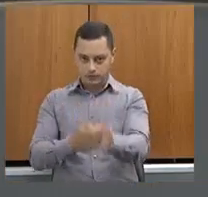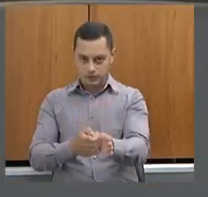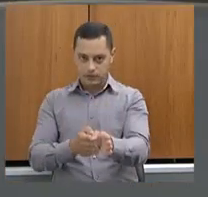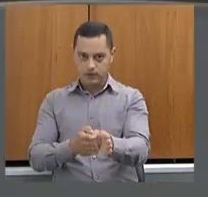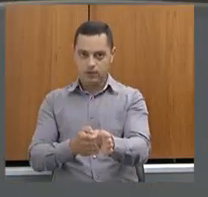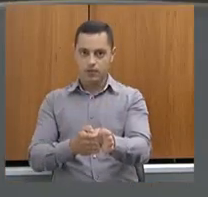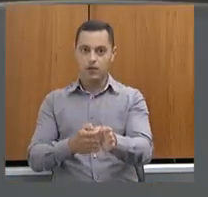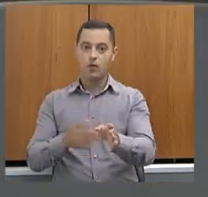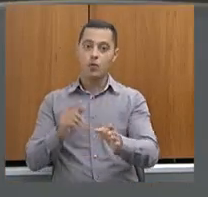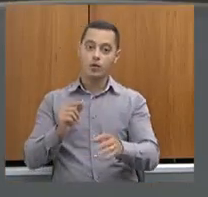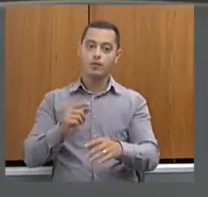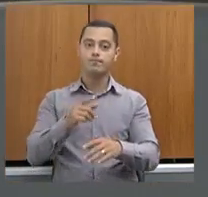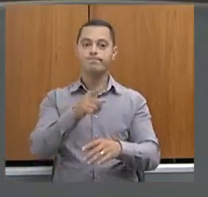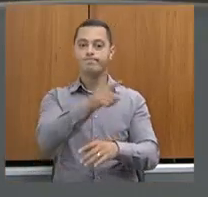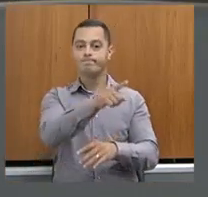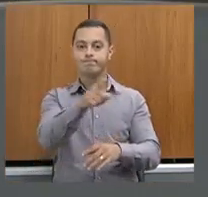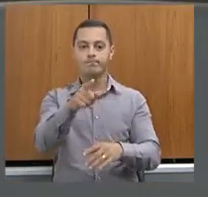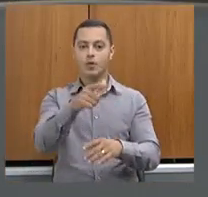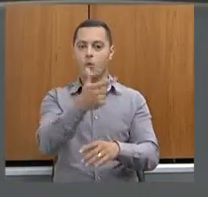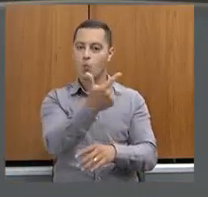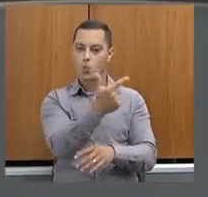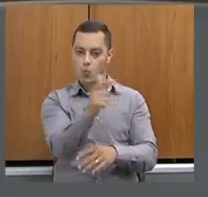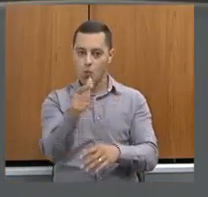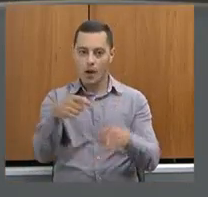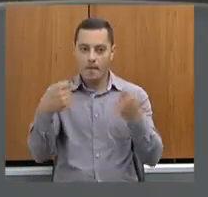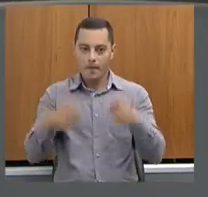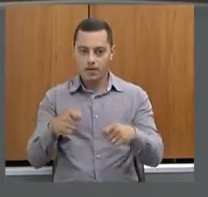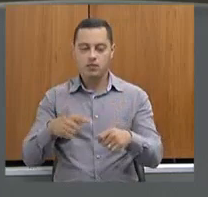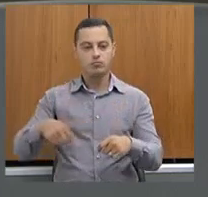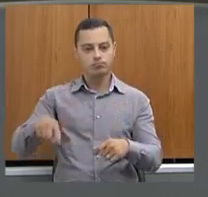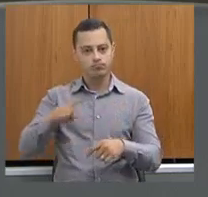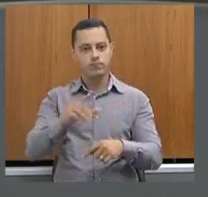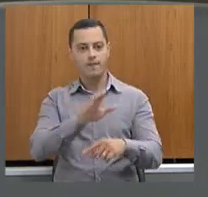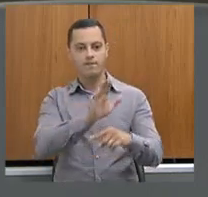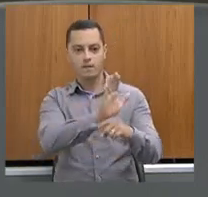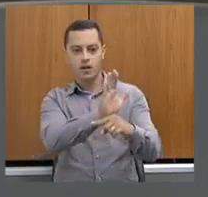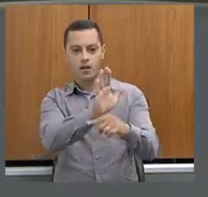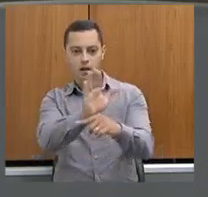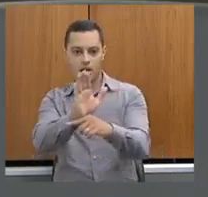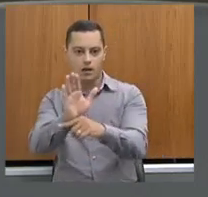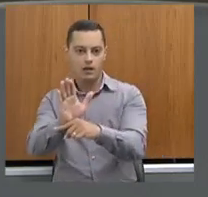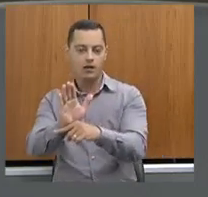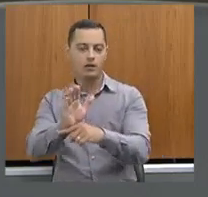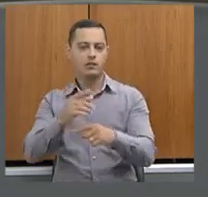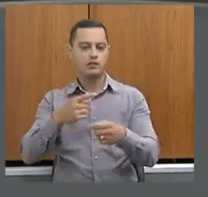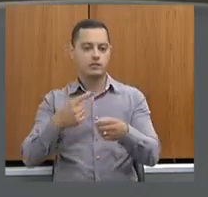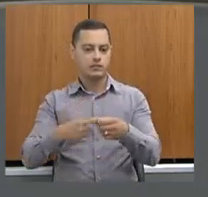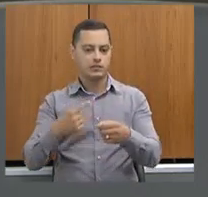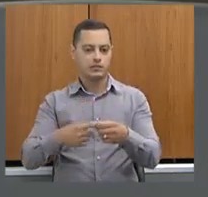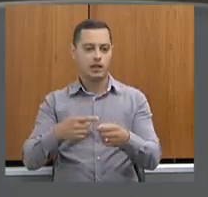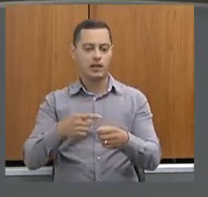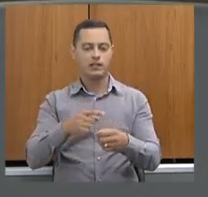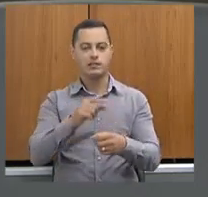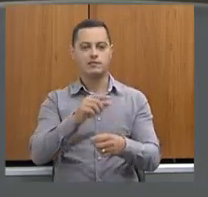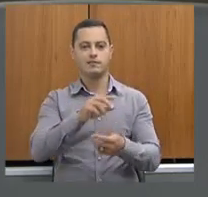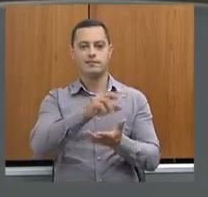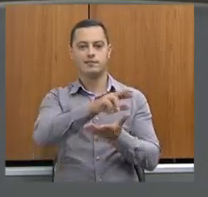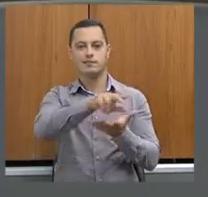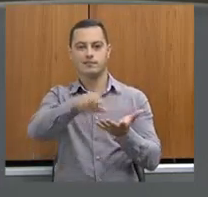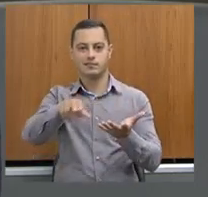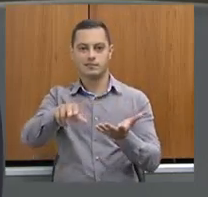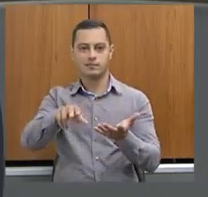corpo de bombeiro para essas regiões onde não tinha né conseguimos levar para Almenara conseguimos levar para açaí e agora